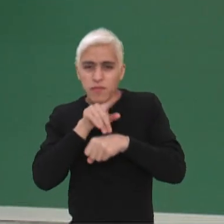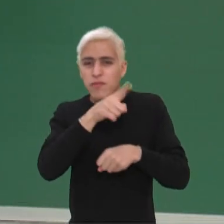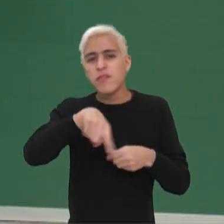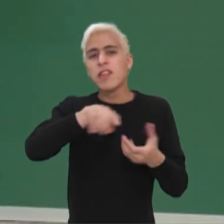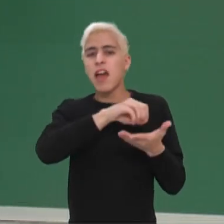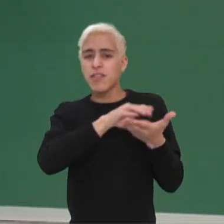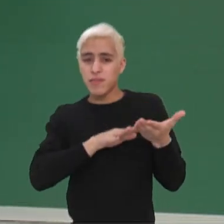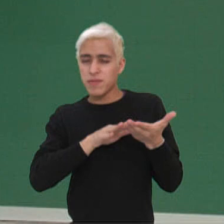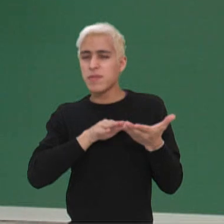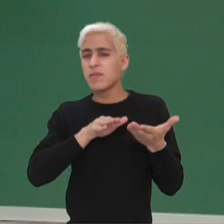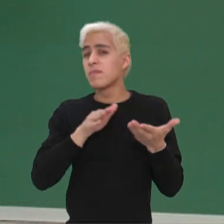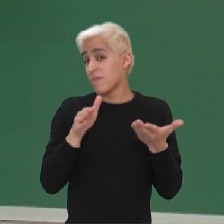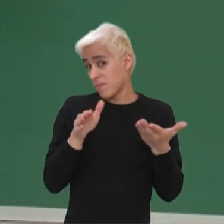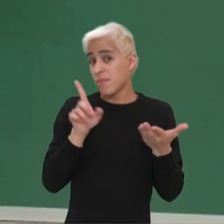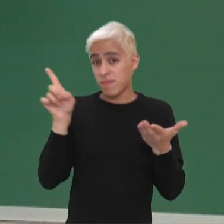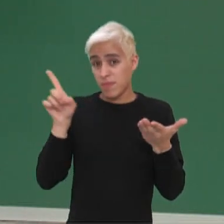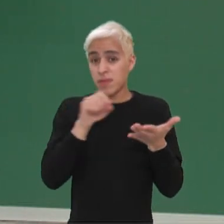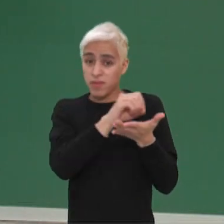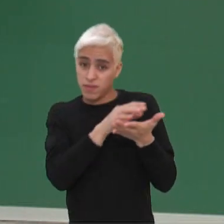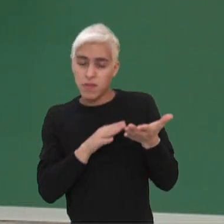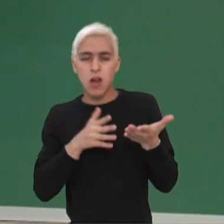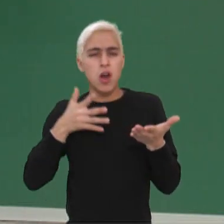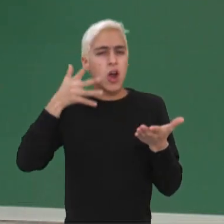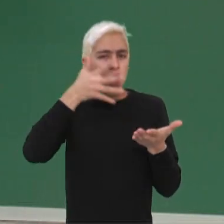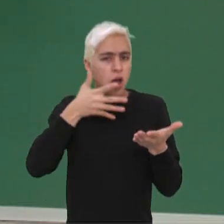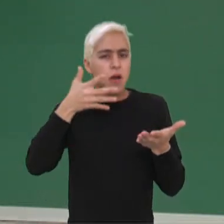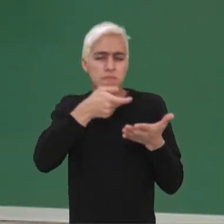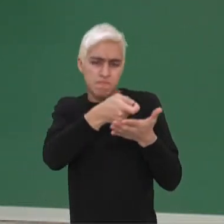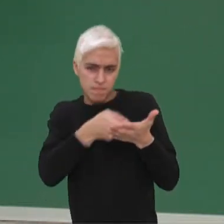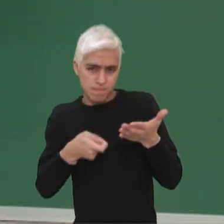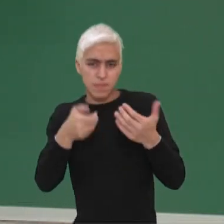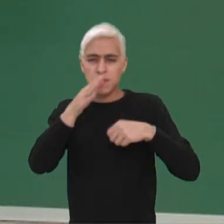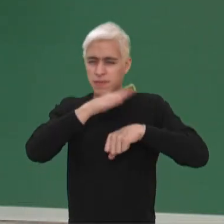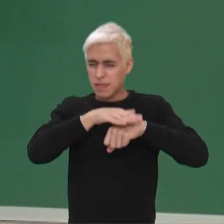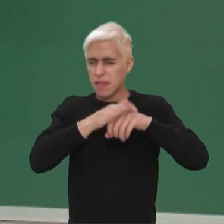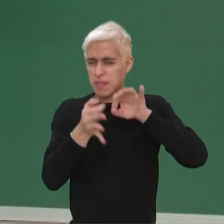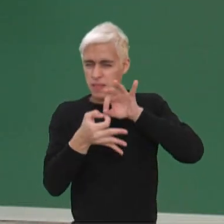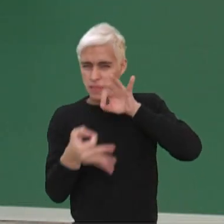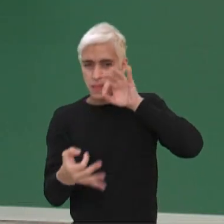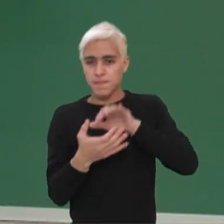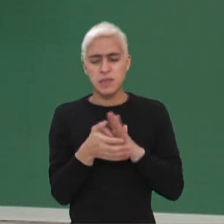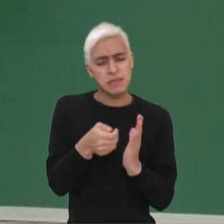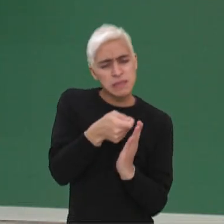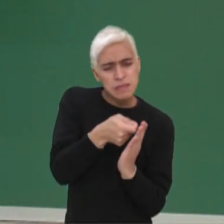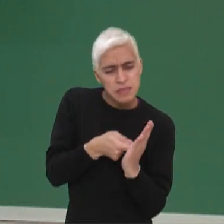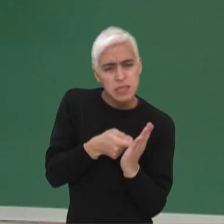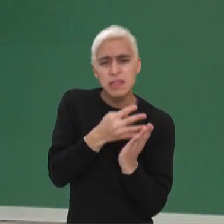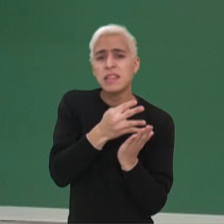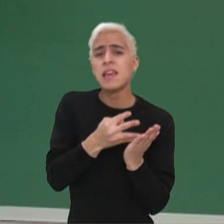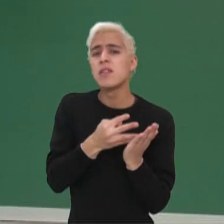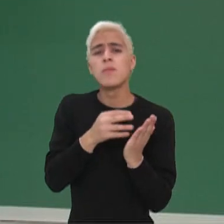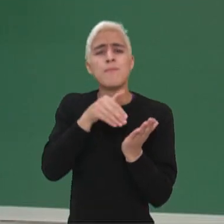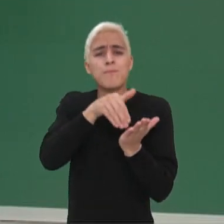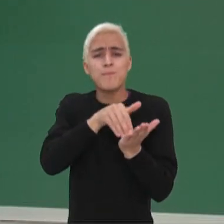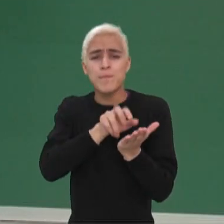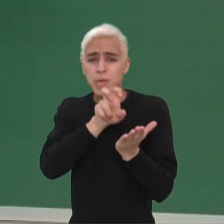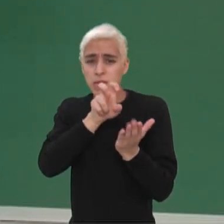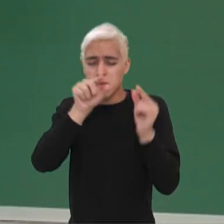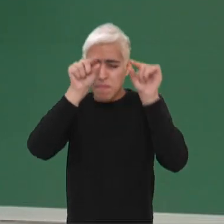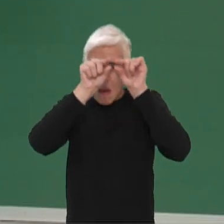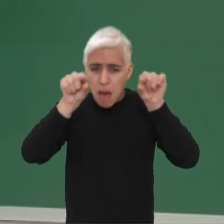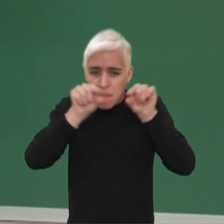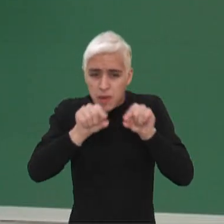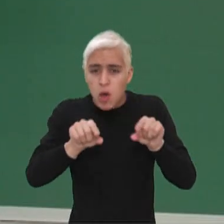porque isso aqui é um exercício mais discursivo, precisa de um tempo maior, ok? Escreva um texto em no máximo 5 linhas, citando